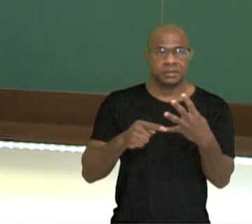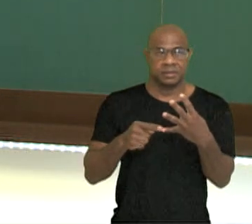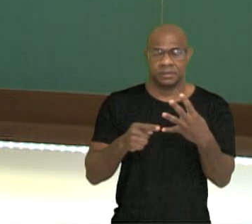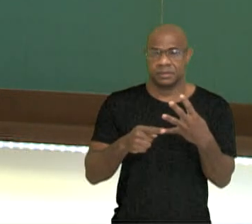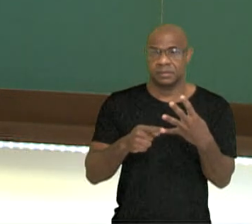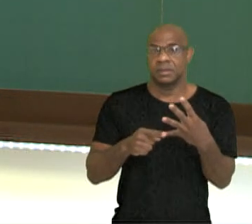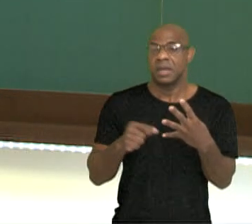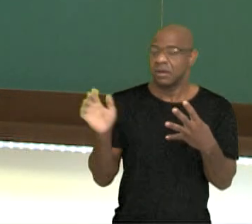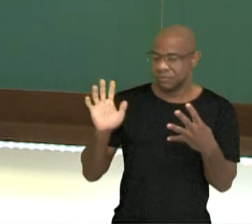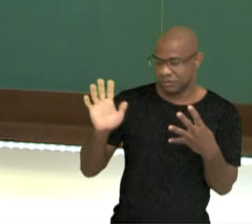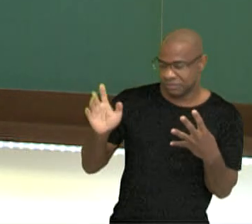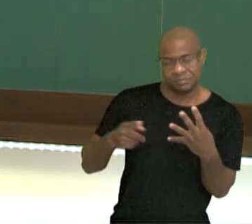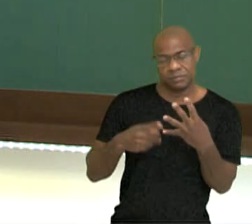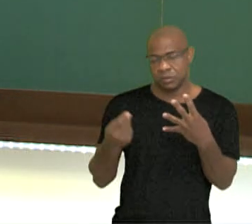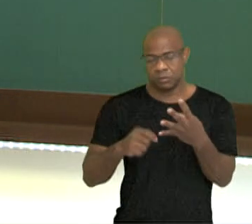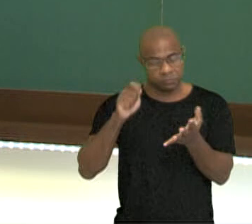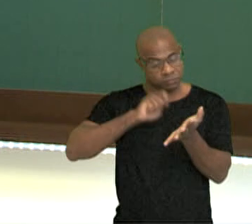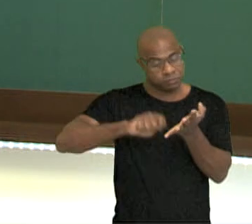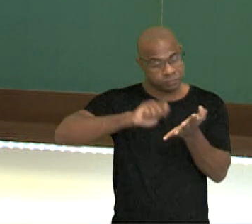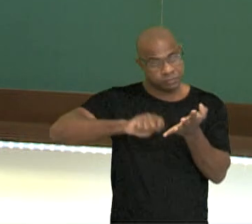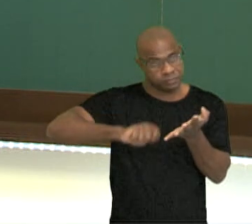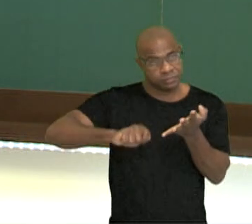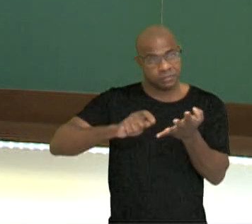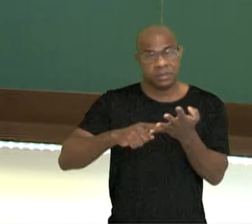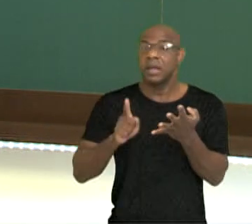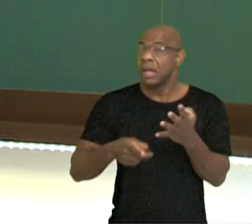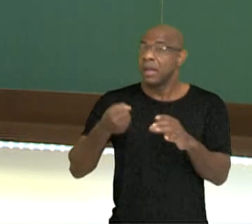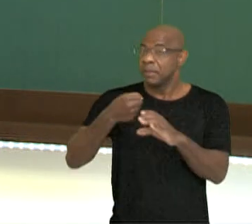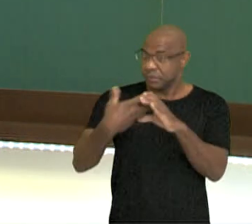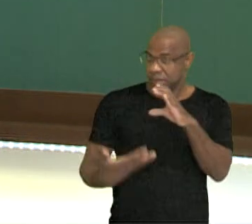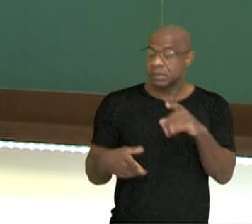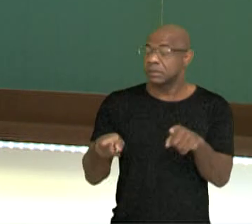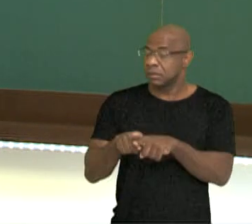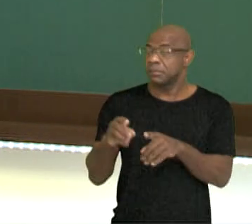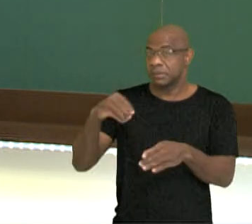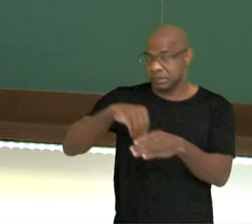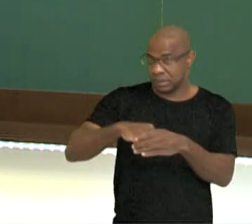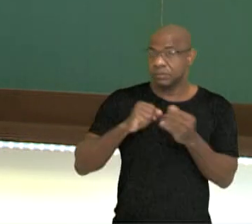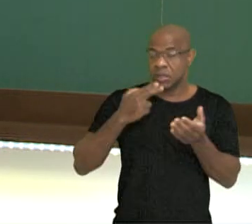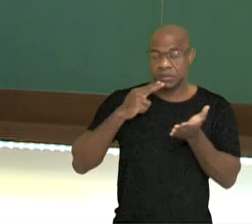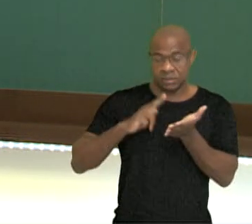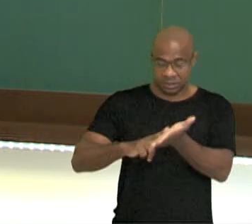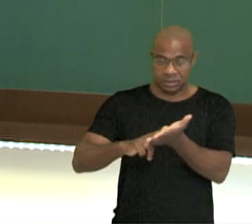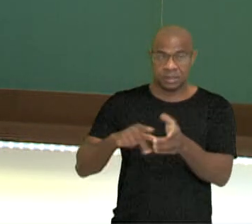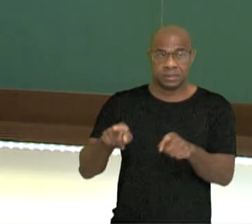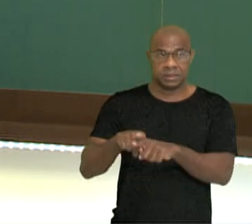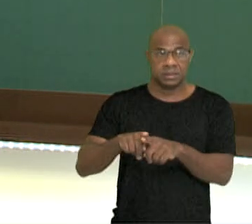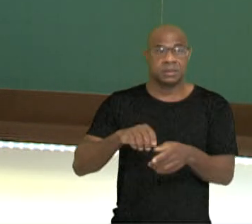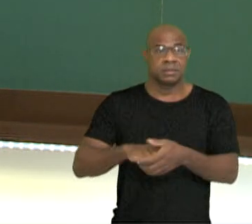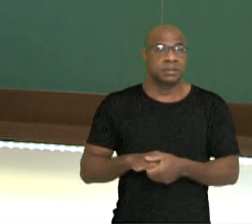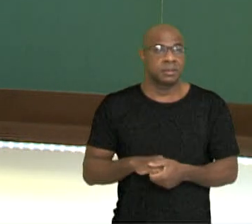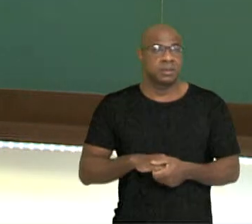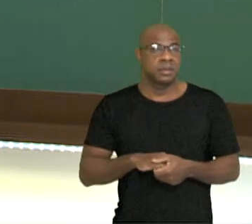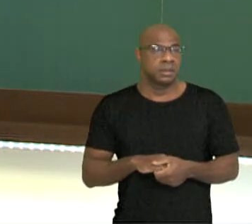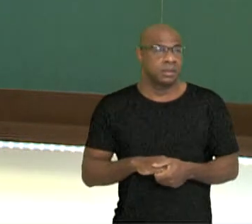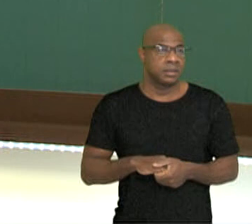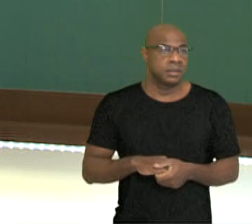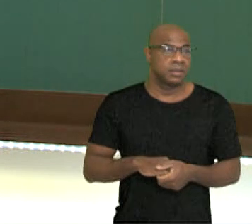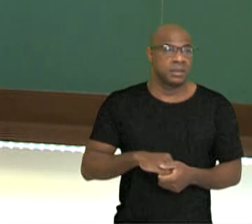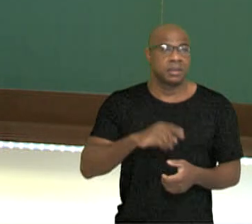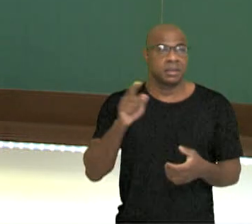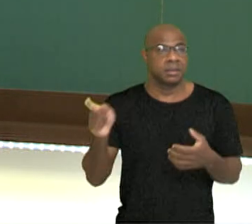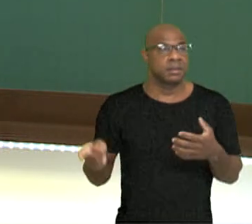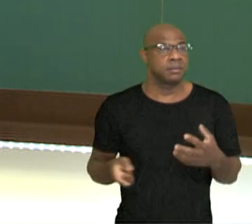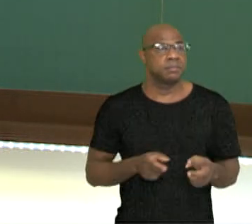A despedida é uma das principais características da epístola ou da missiva, né? Ela se